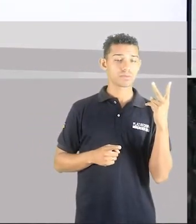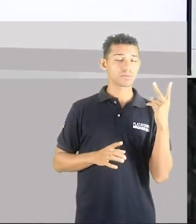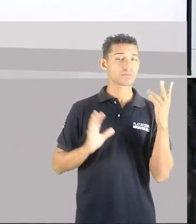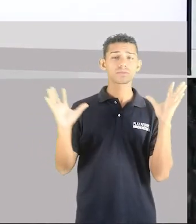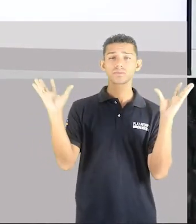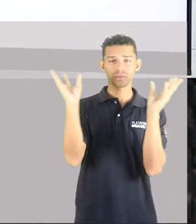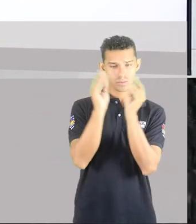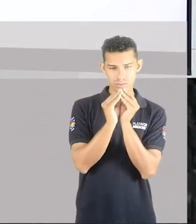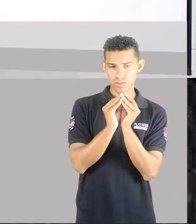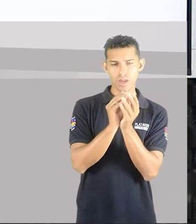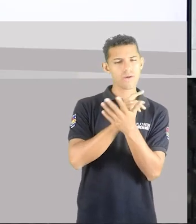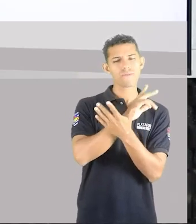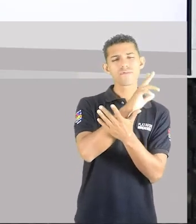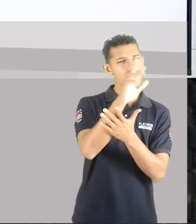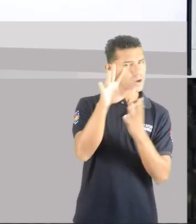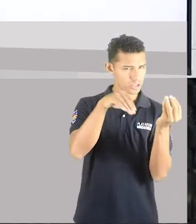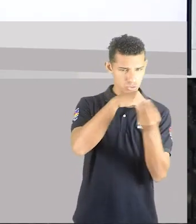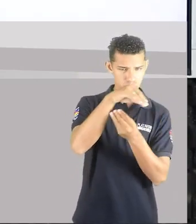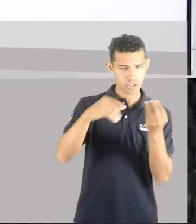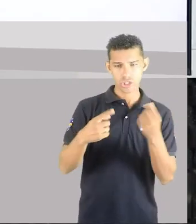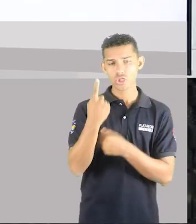várias substâncias me dando um produto.